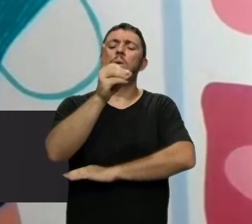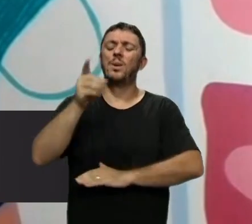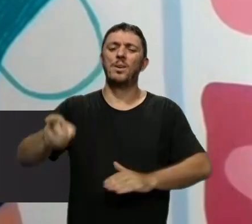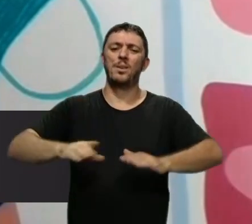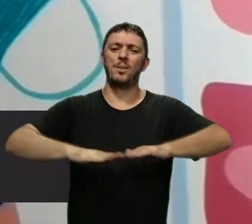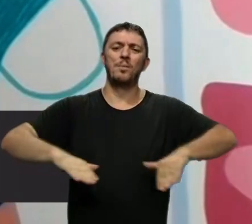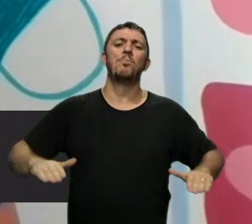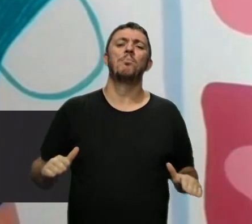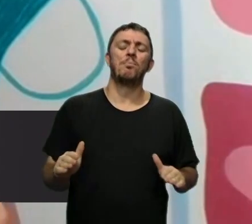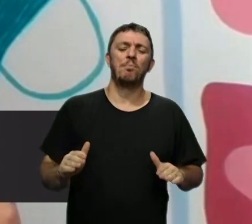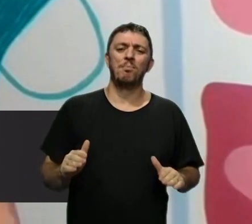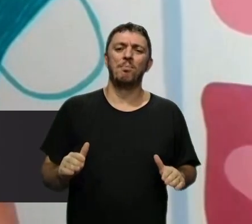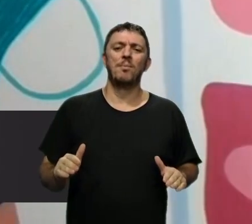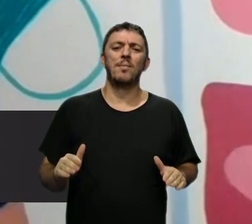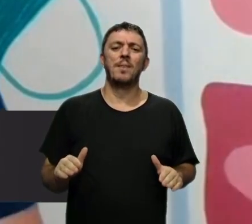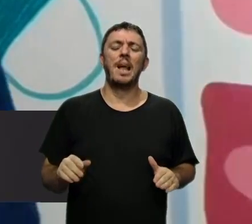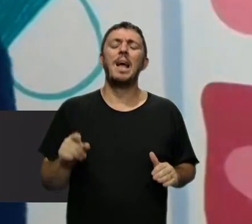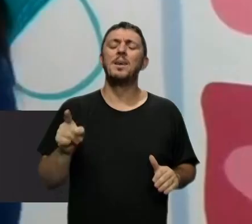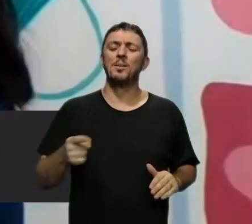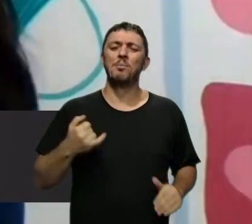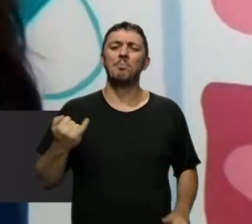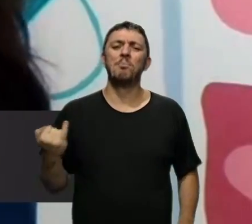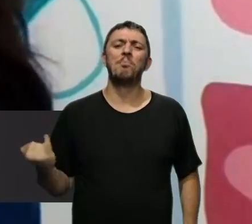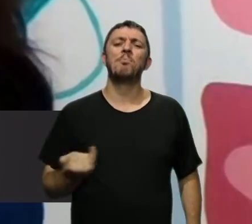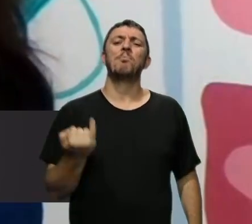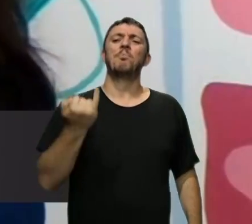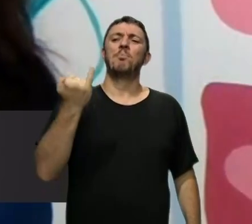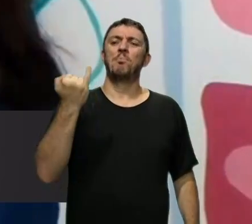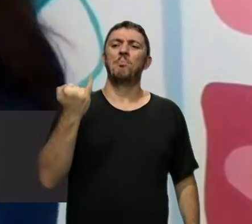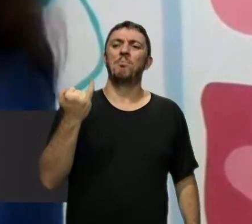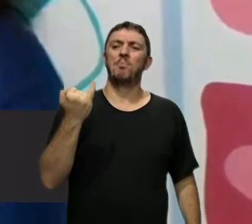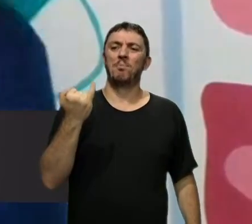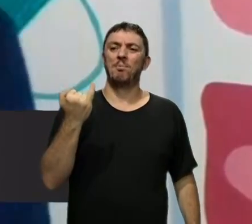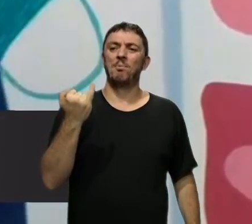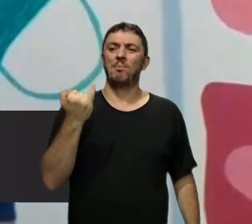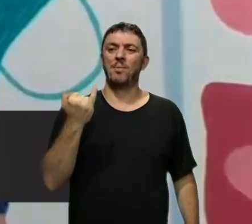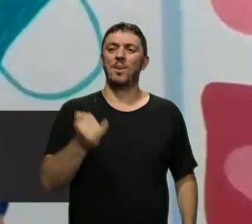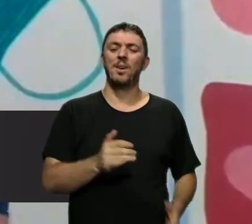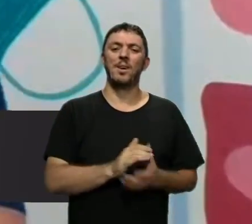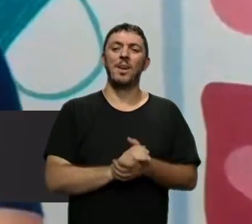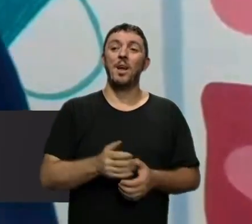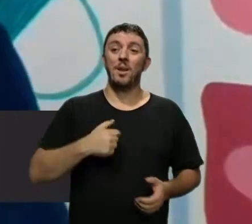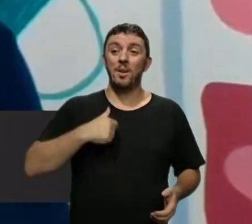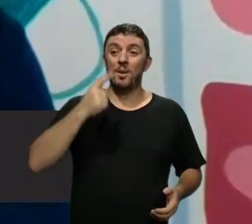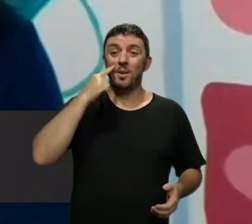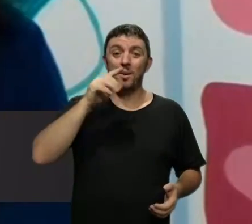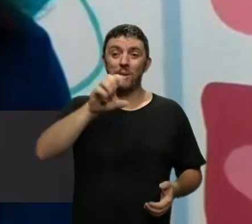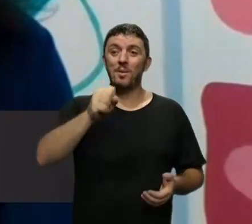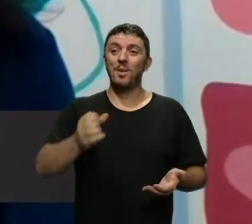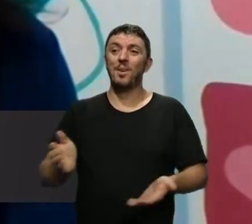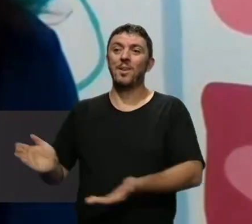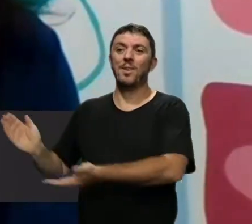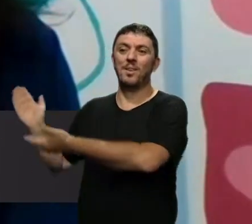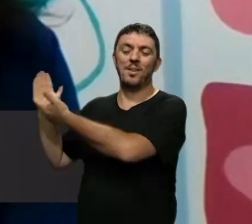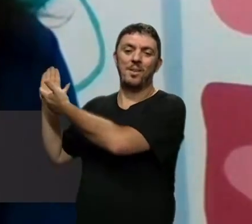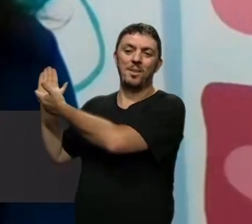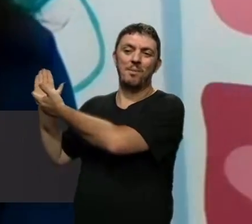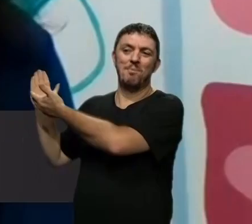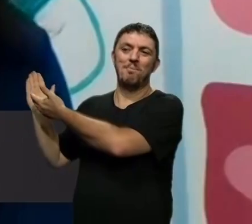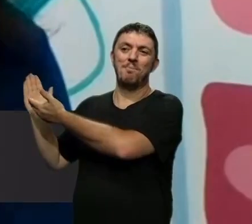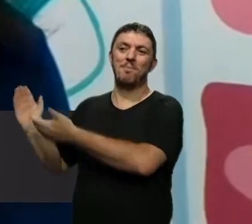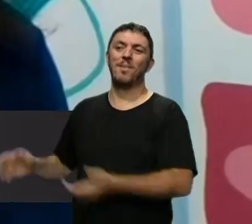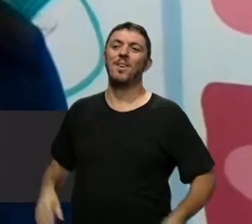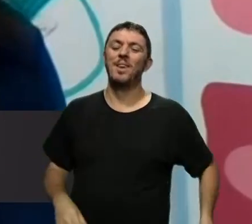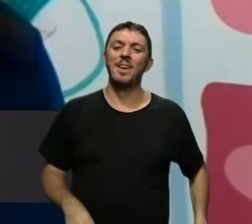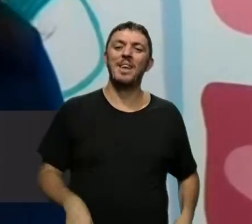foi muito importante para mim. Eu até deixei aqui separado para mostrar para vocês esse